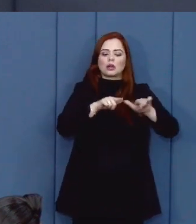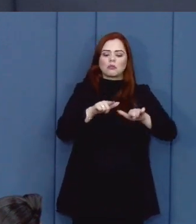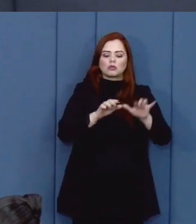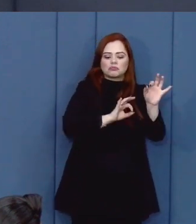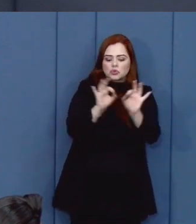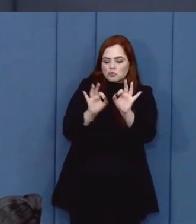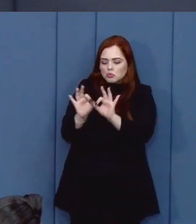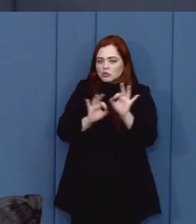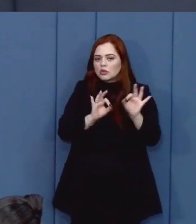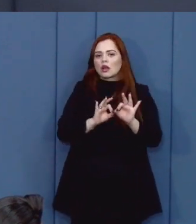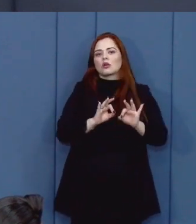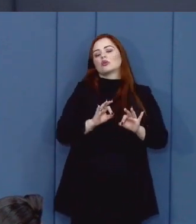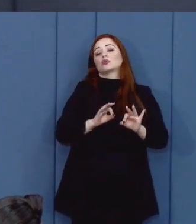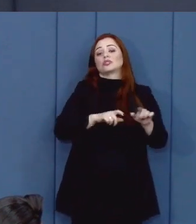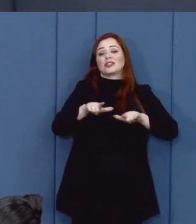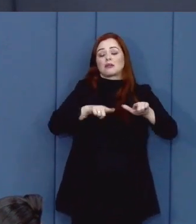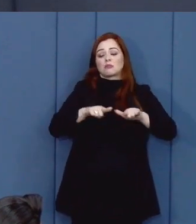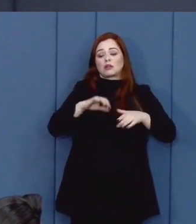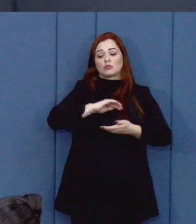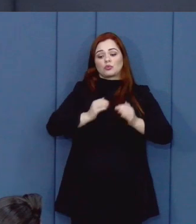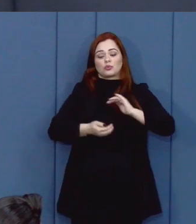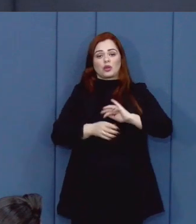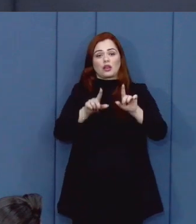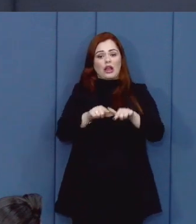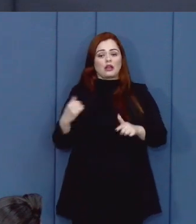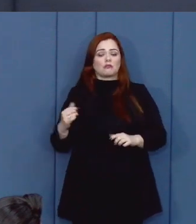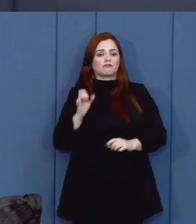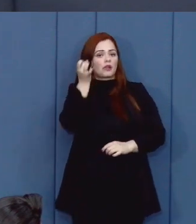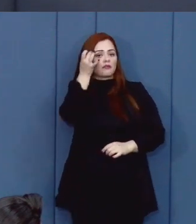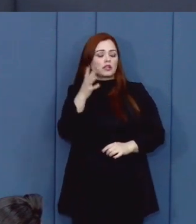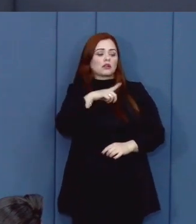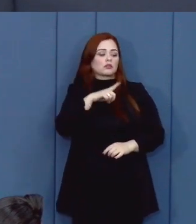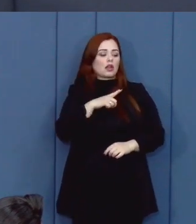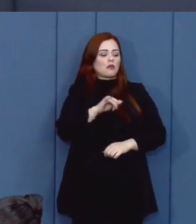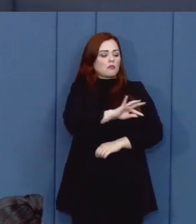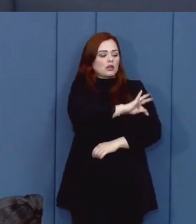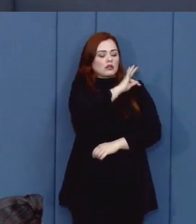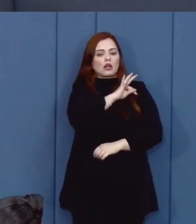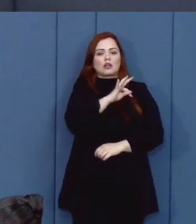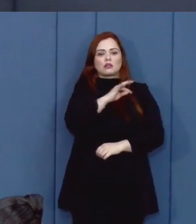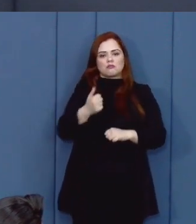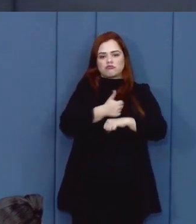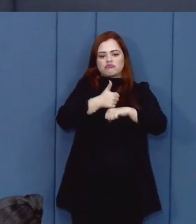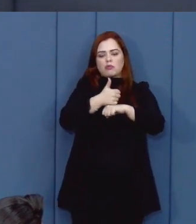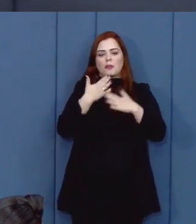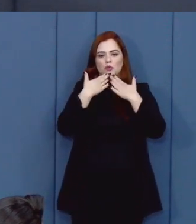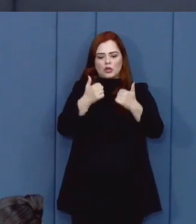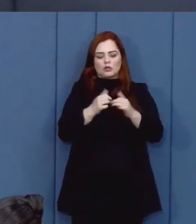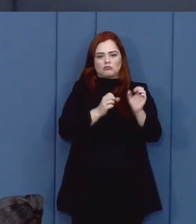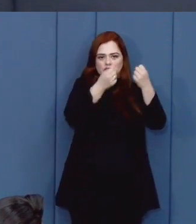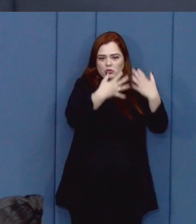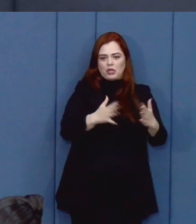coordenado, onde o trabalho do MRE é muito fácil, no sentido de já ter uma posição técnica muito bem desenhada, e